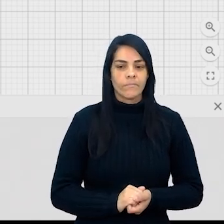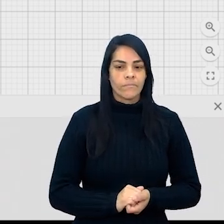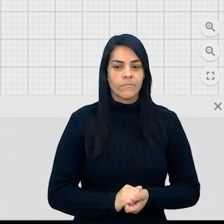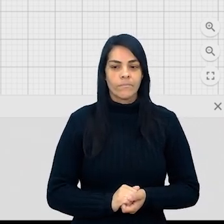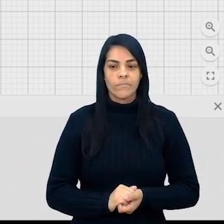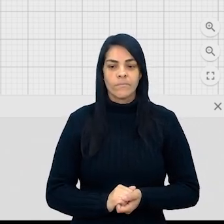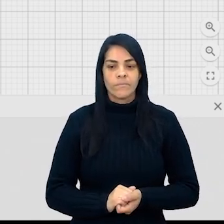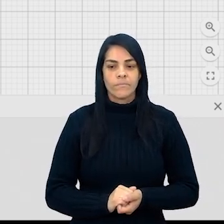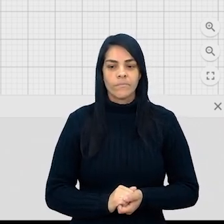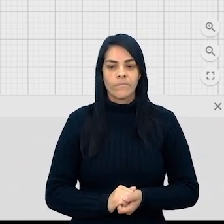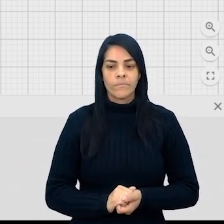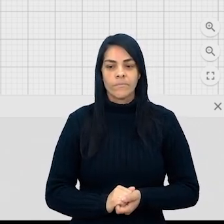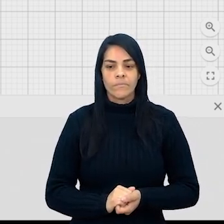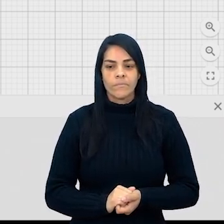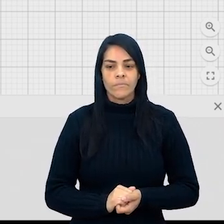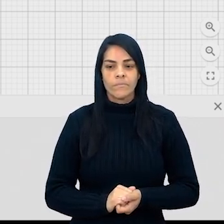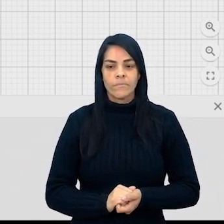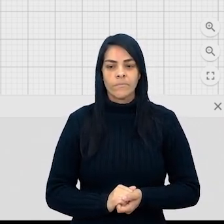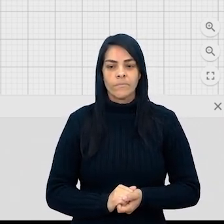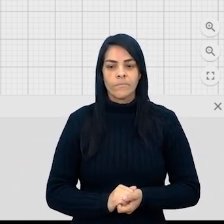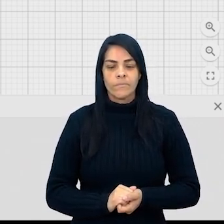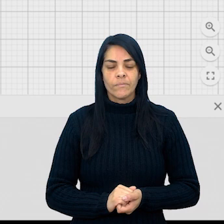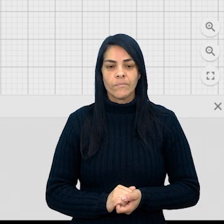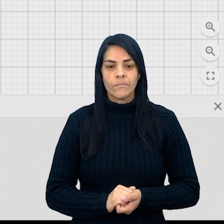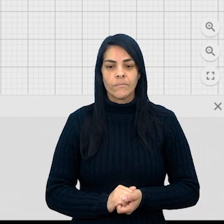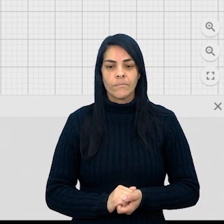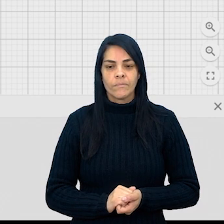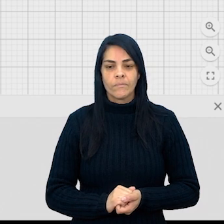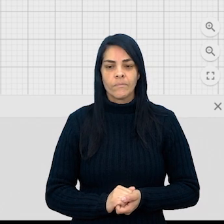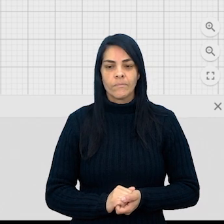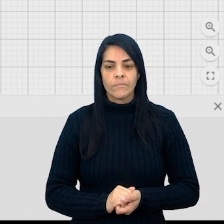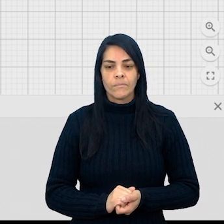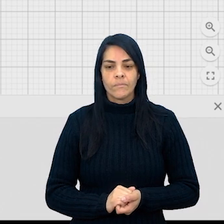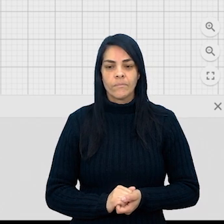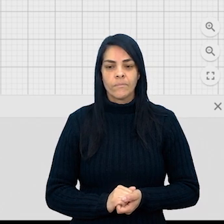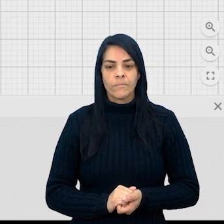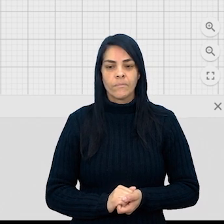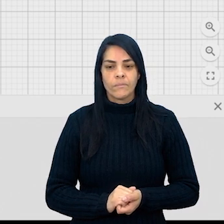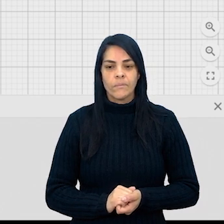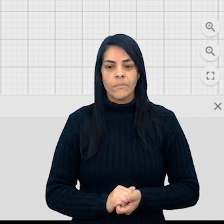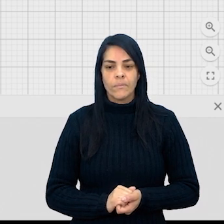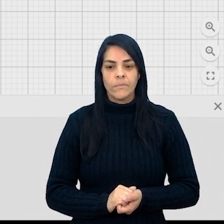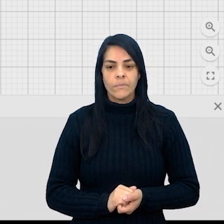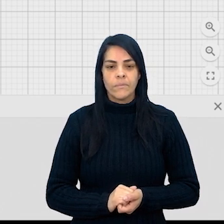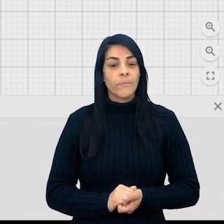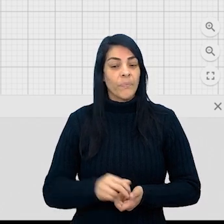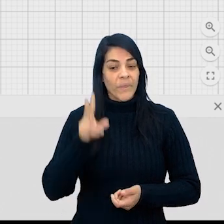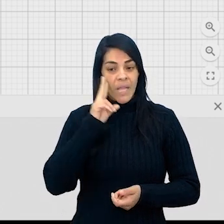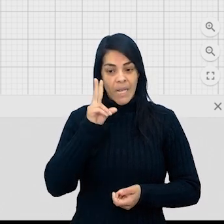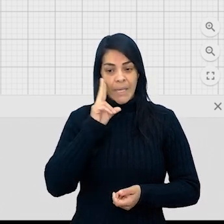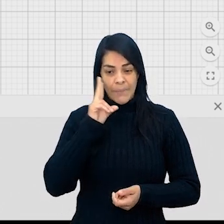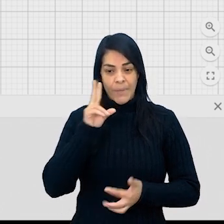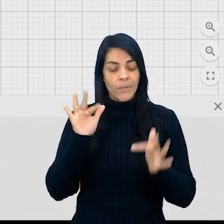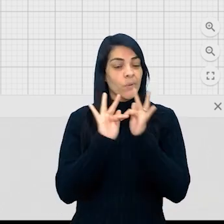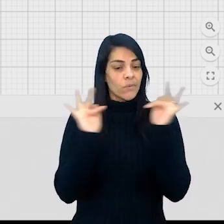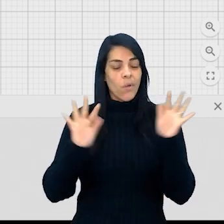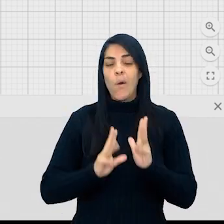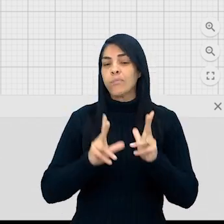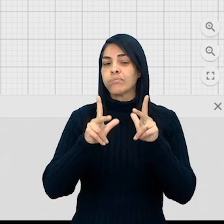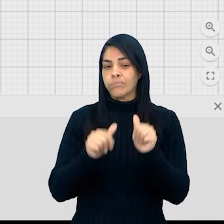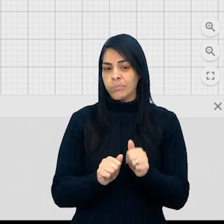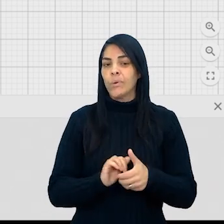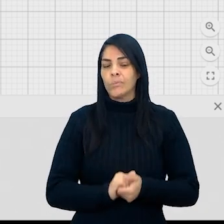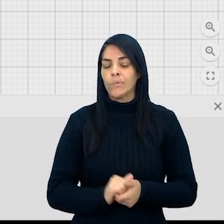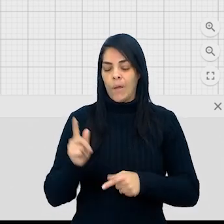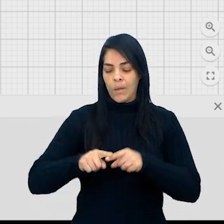aqui o conceito, certinho, a função, que é... Lembrando que essas funções todas foram tiradas